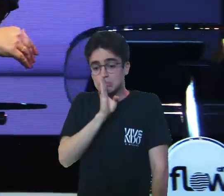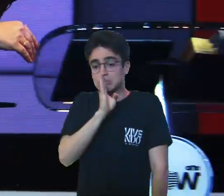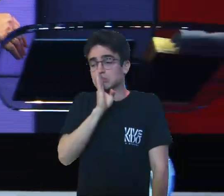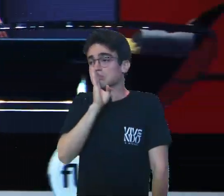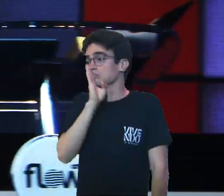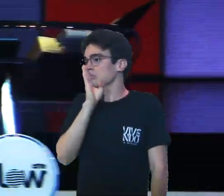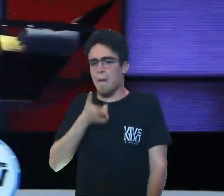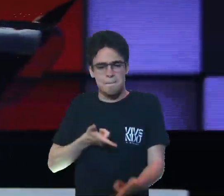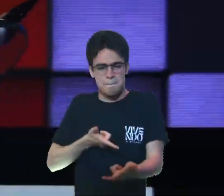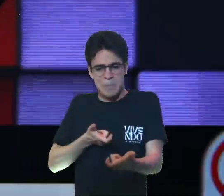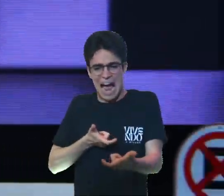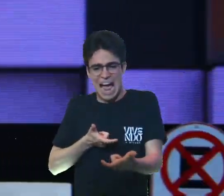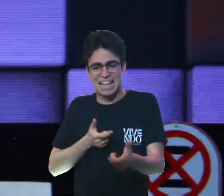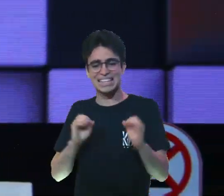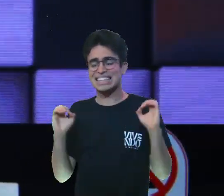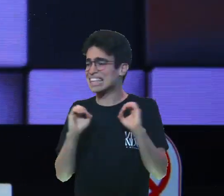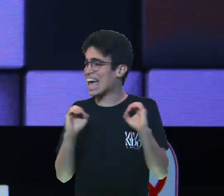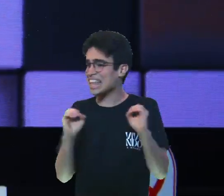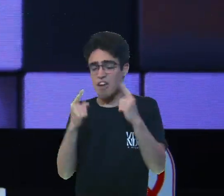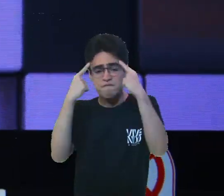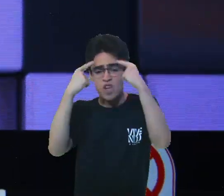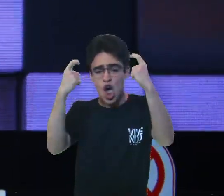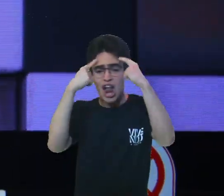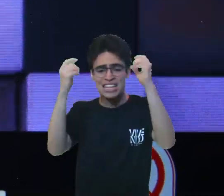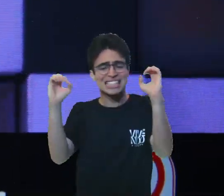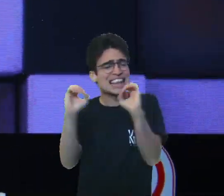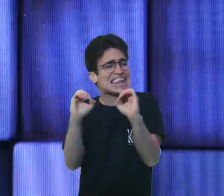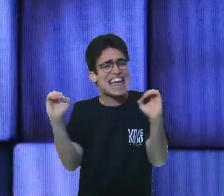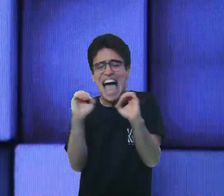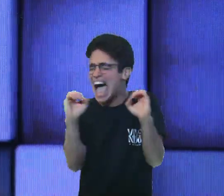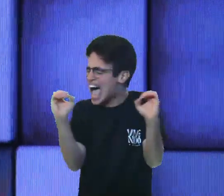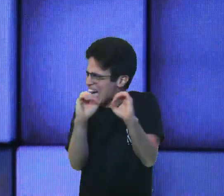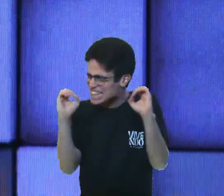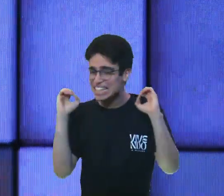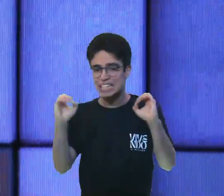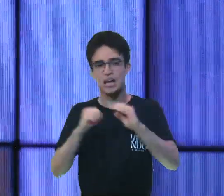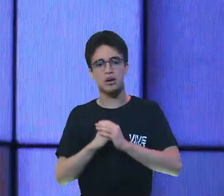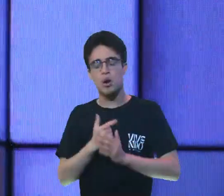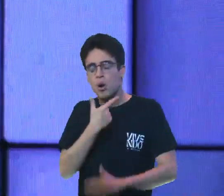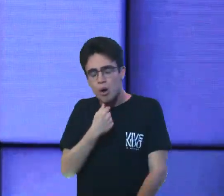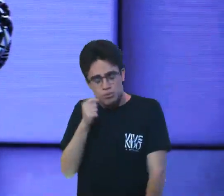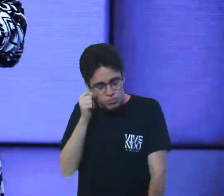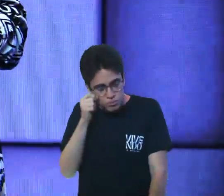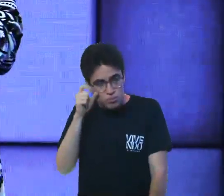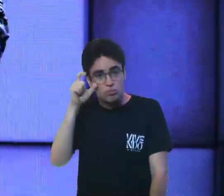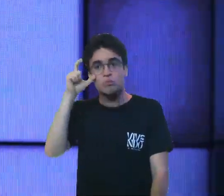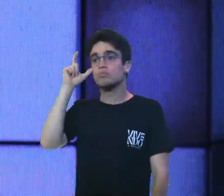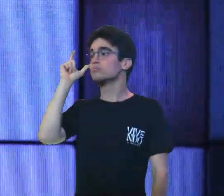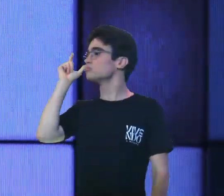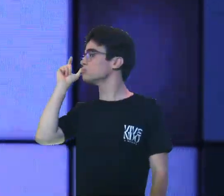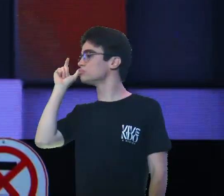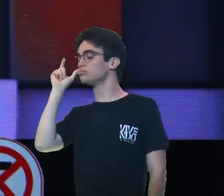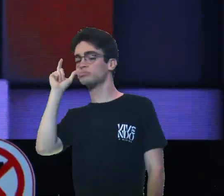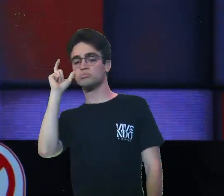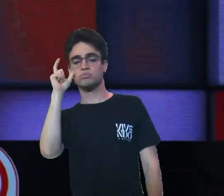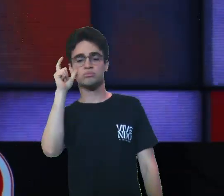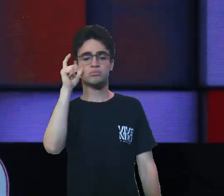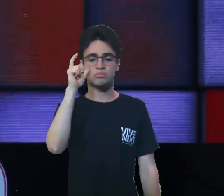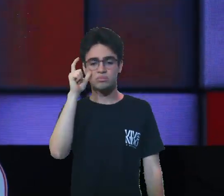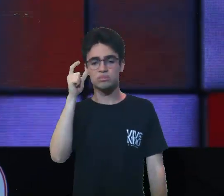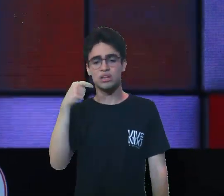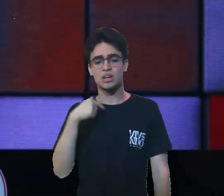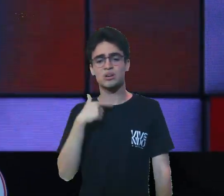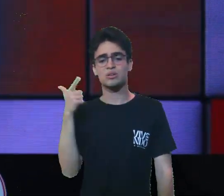nenhuma bala, nenhum tipo de violência, nada. Então ele abre os olhos e resolve erguer os